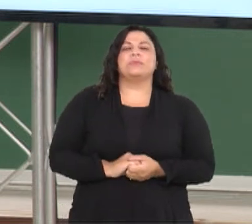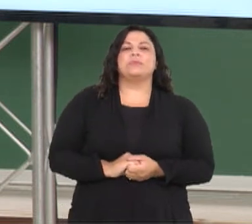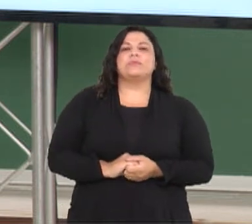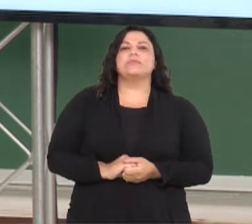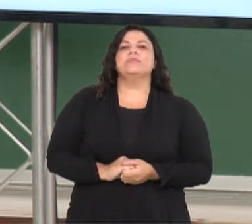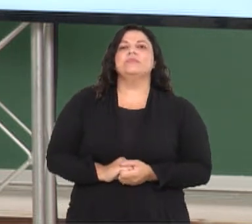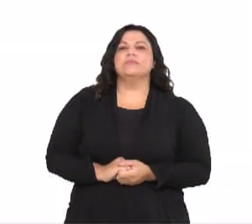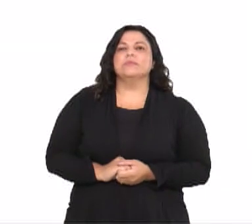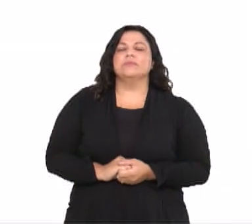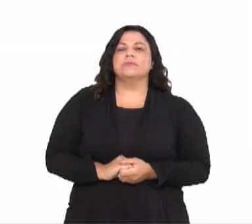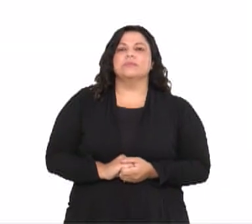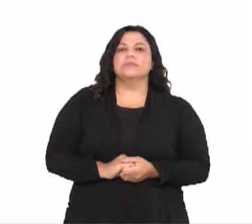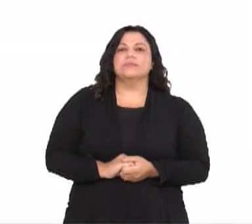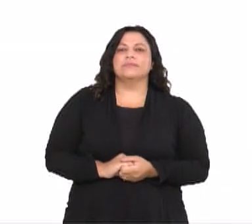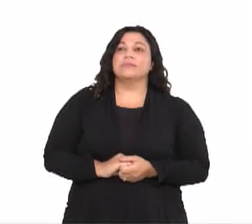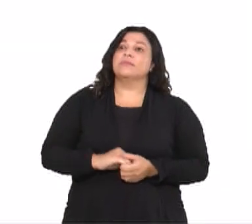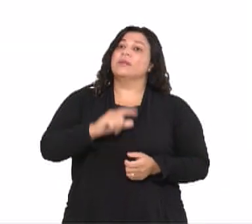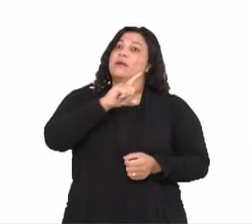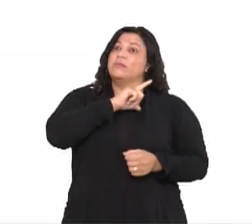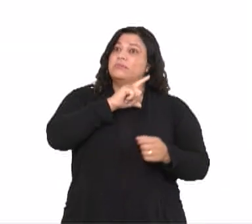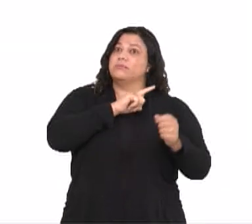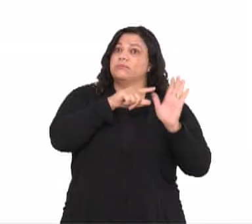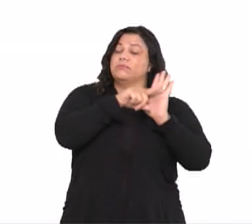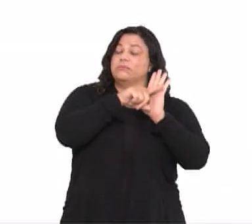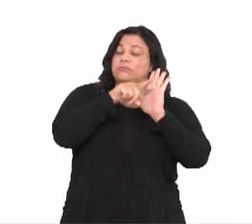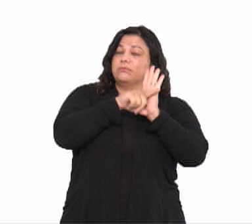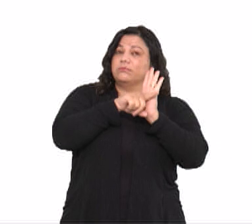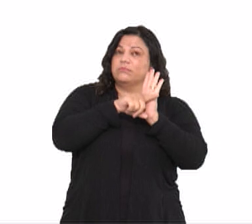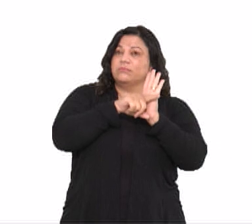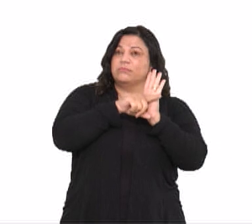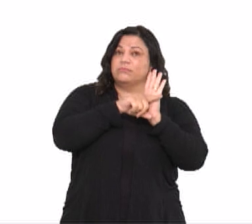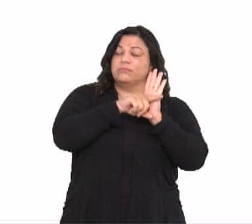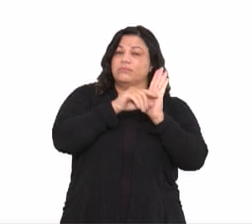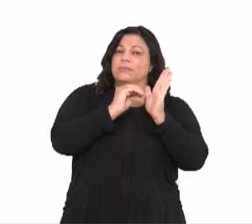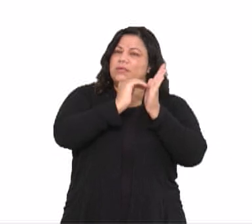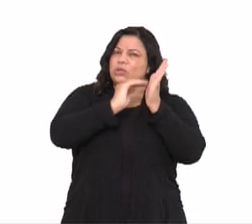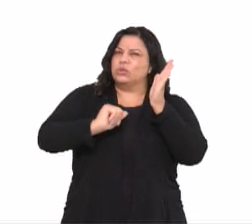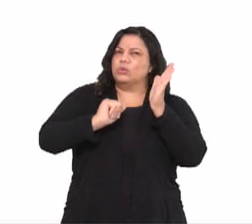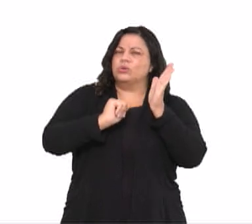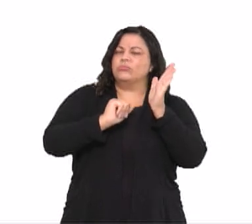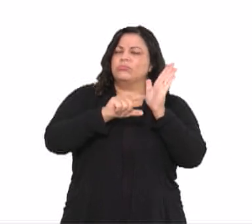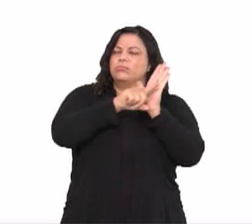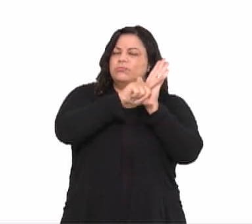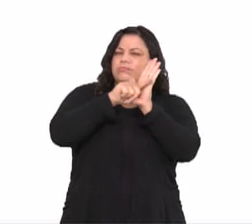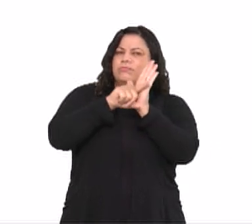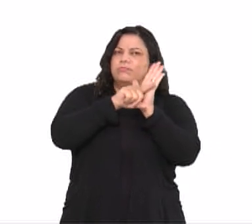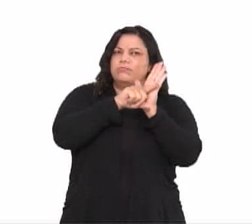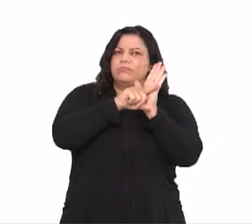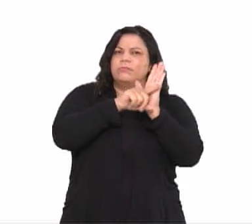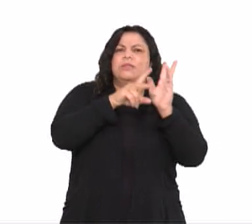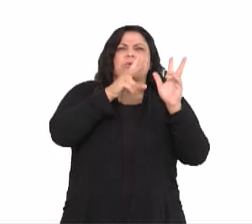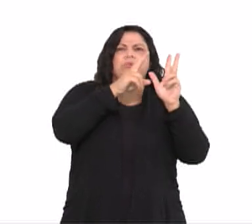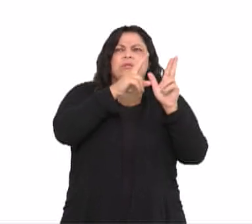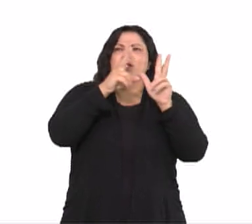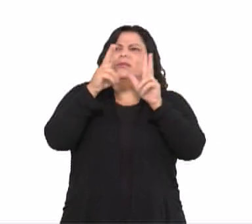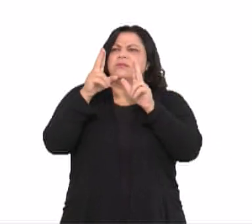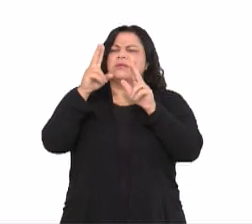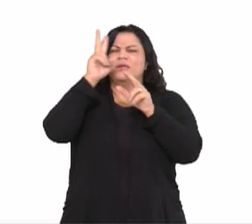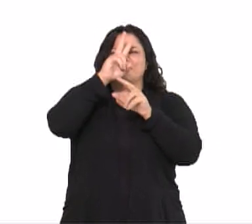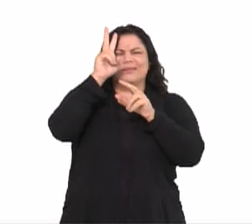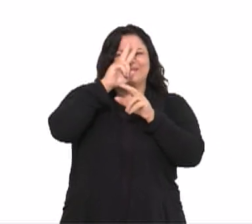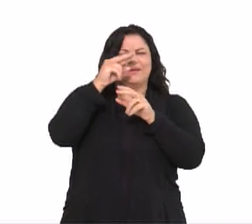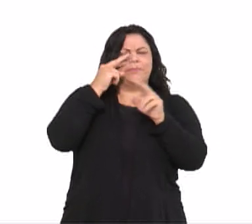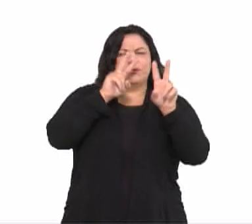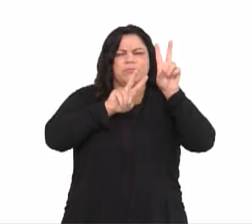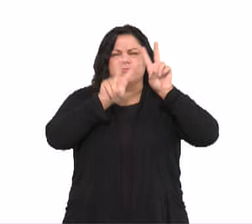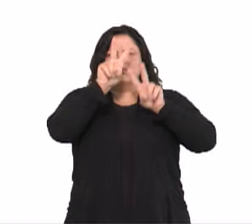temos, no processo de subtração, eu tenho que achar aquilo que são termos comuns. Lembram? Eu